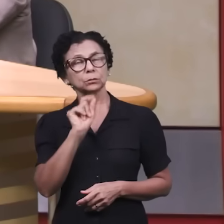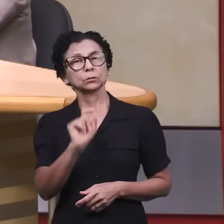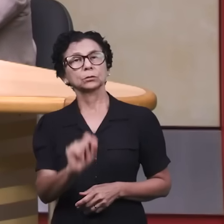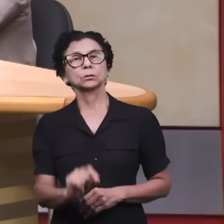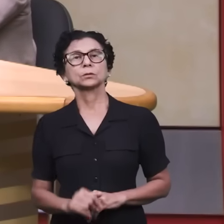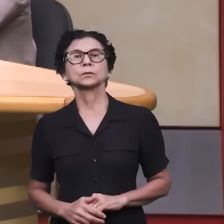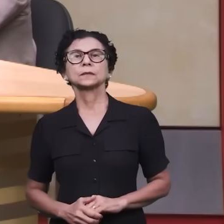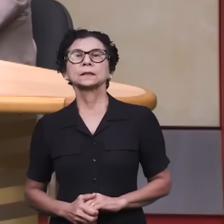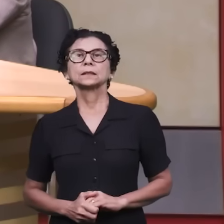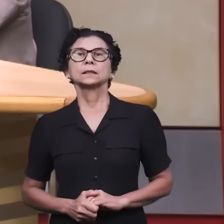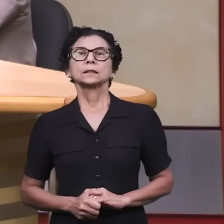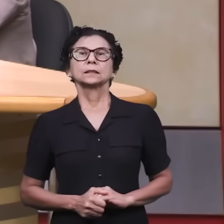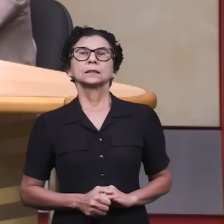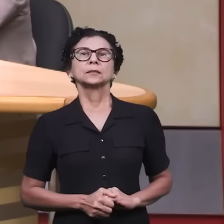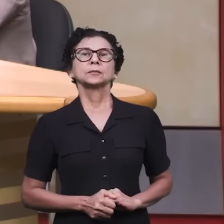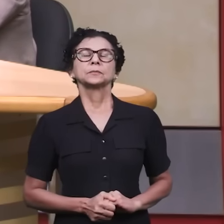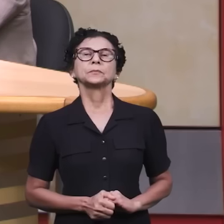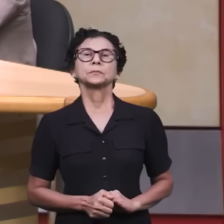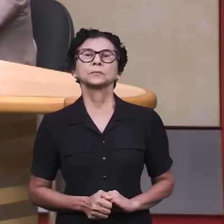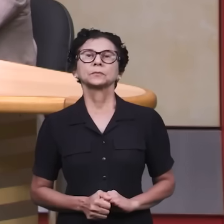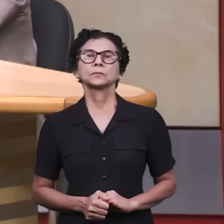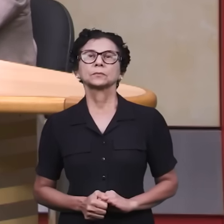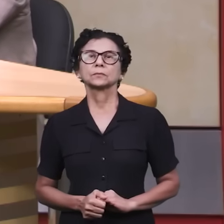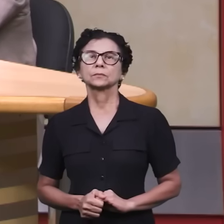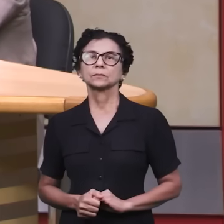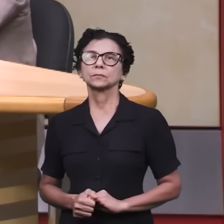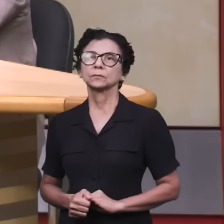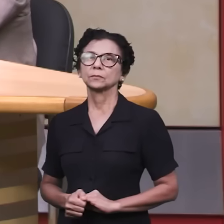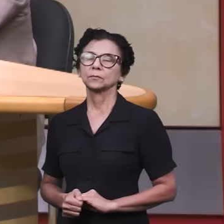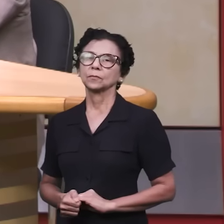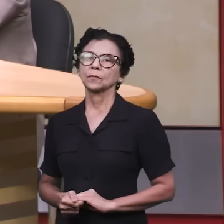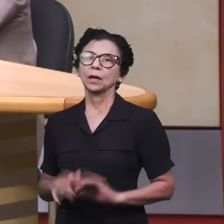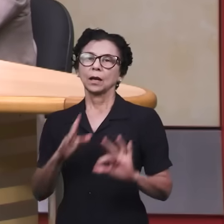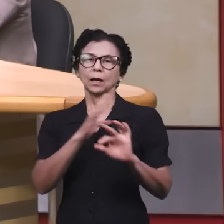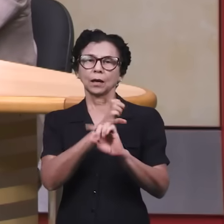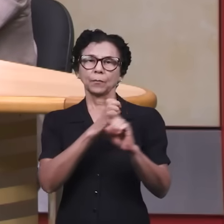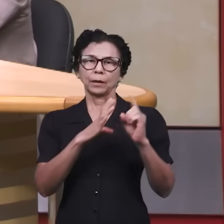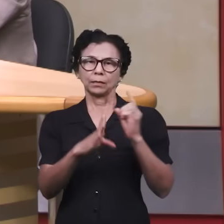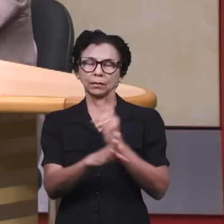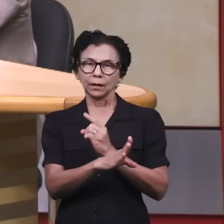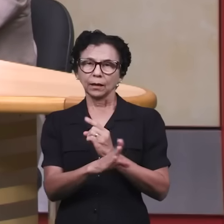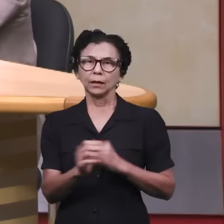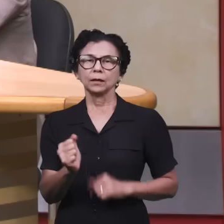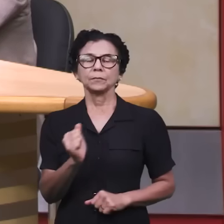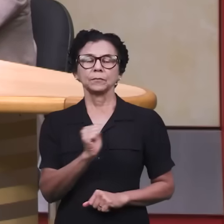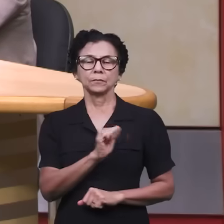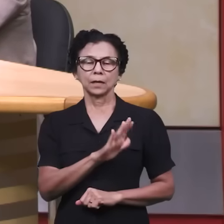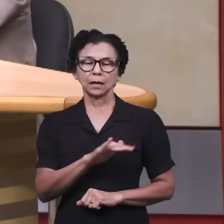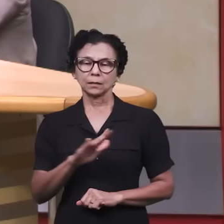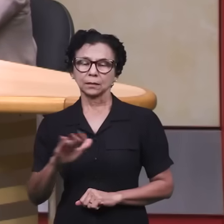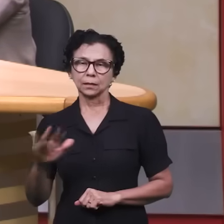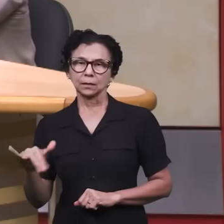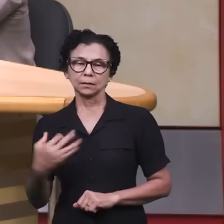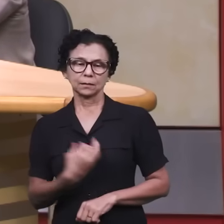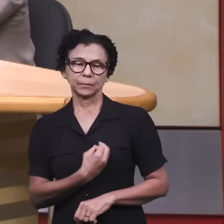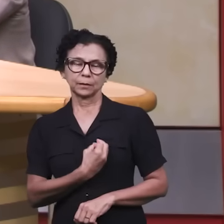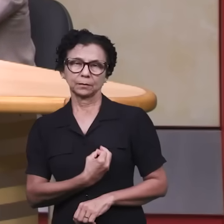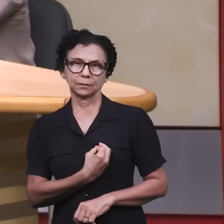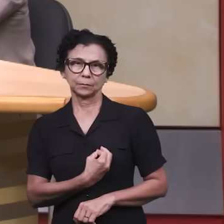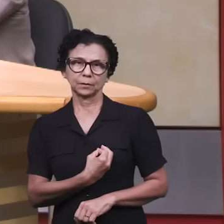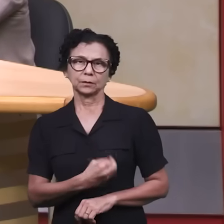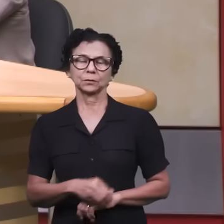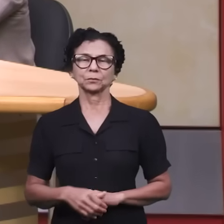assunto sobre as crianças nas nossas EBDs. E hoje nós vamos abordar, para encerrar